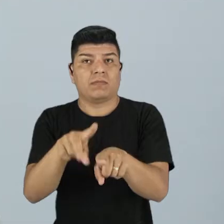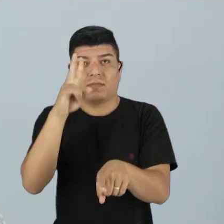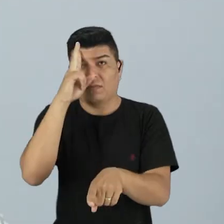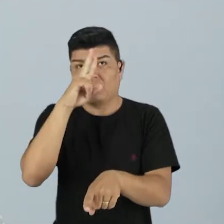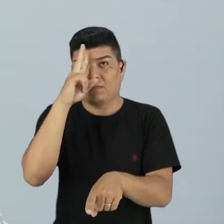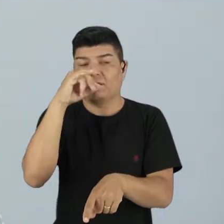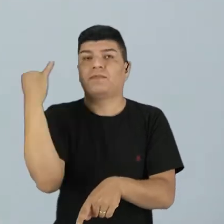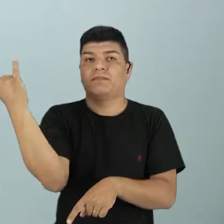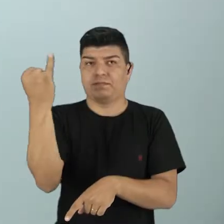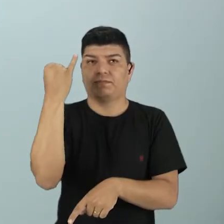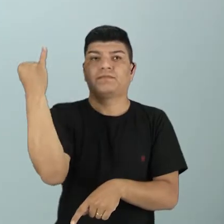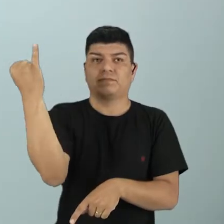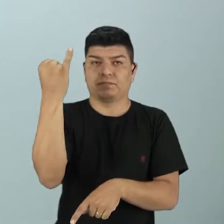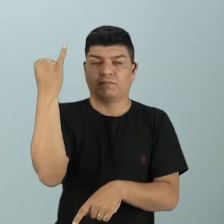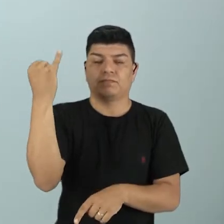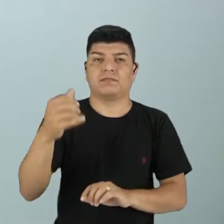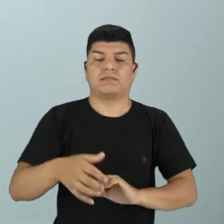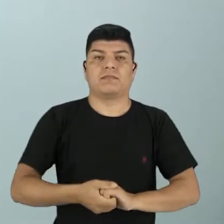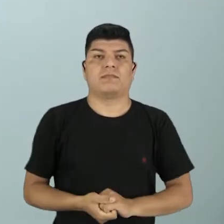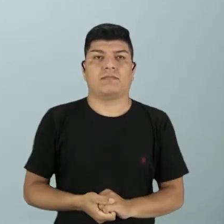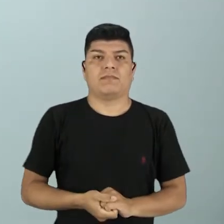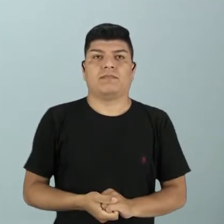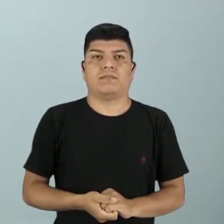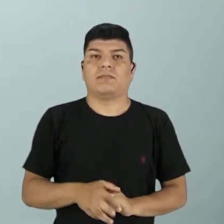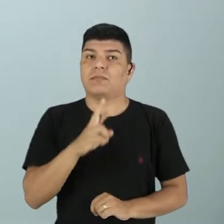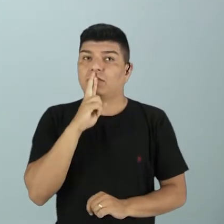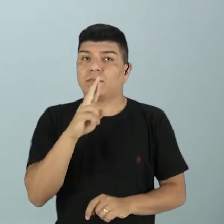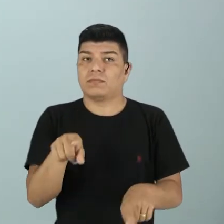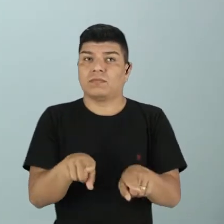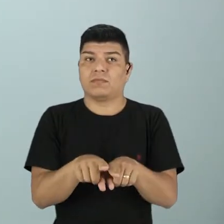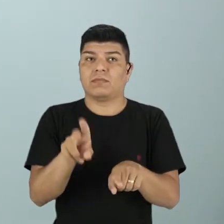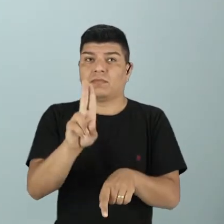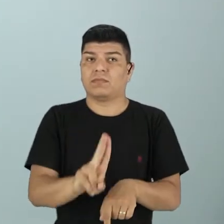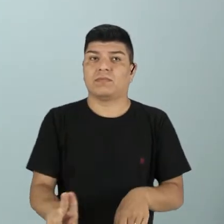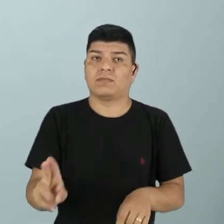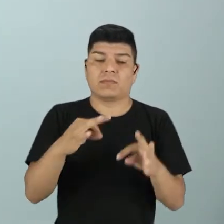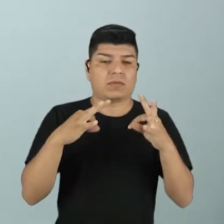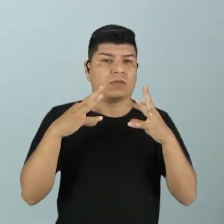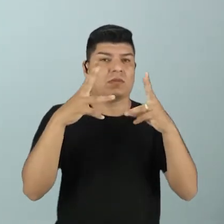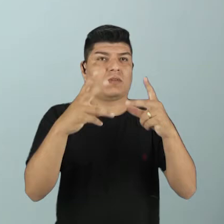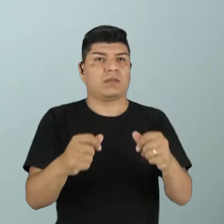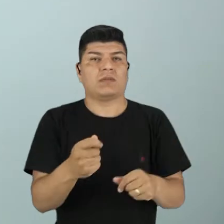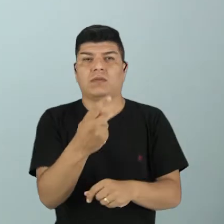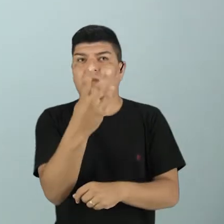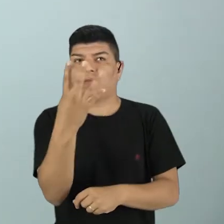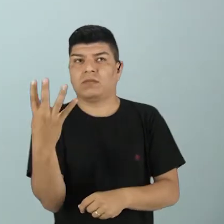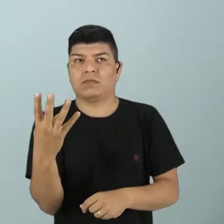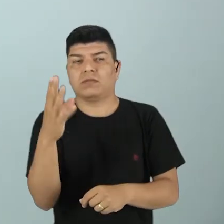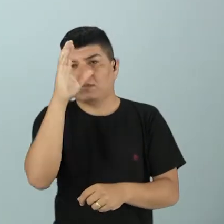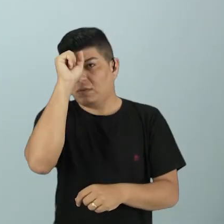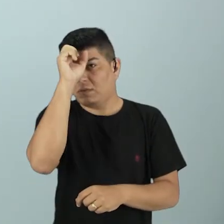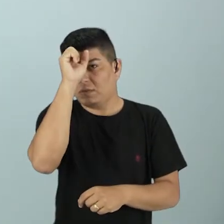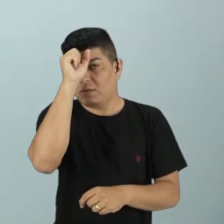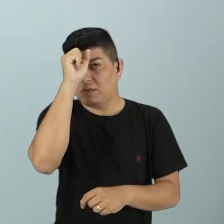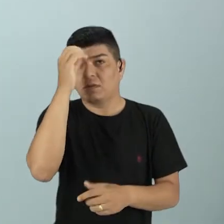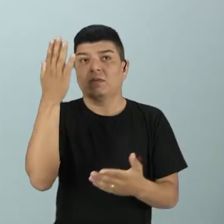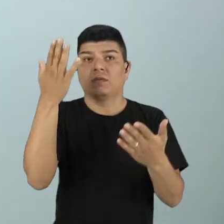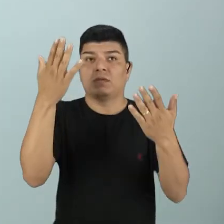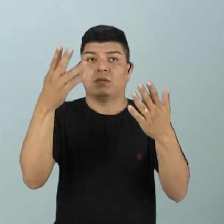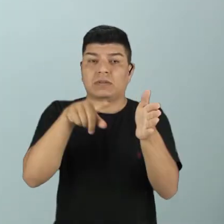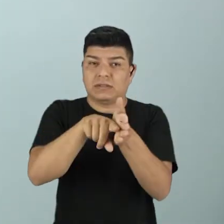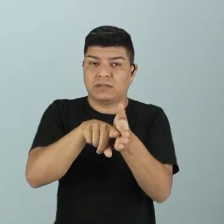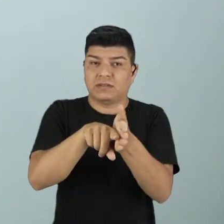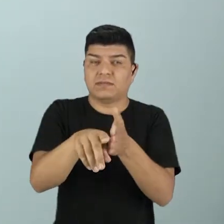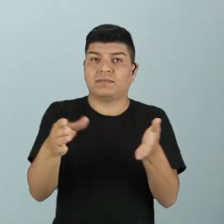são importantes, né? Quantos ou quantas. E na resposta, vocês podem usar todos os quantificadores que nós aprendemos e a gente acabou de